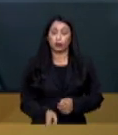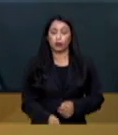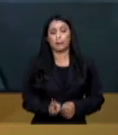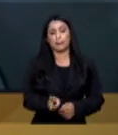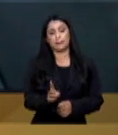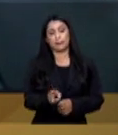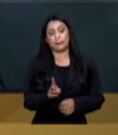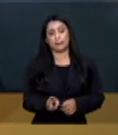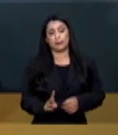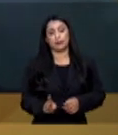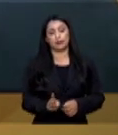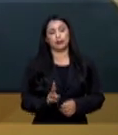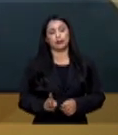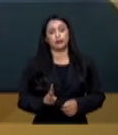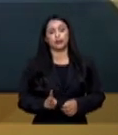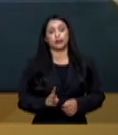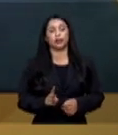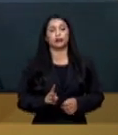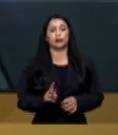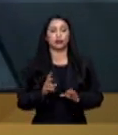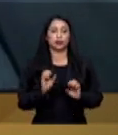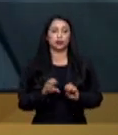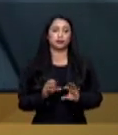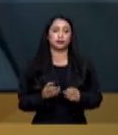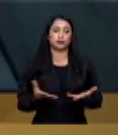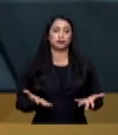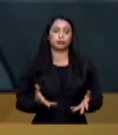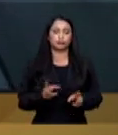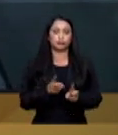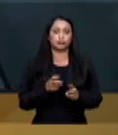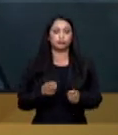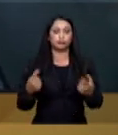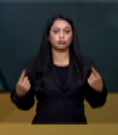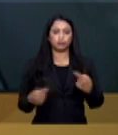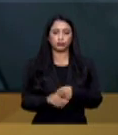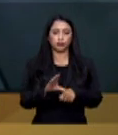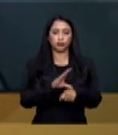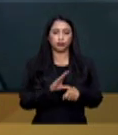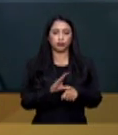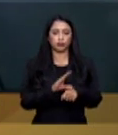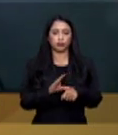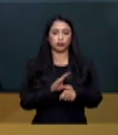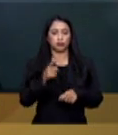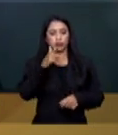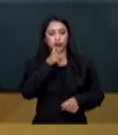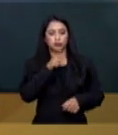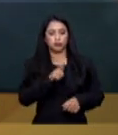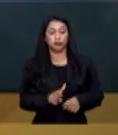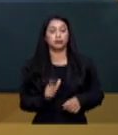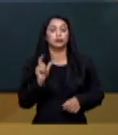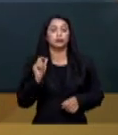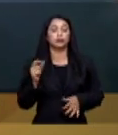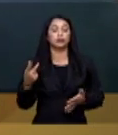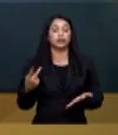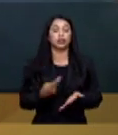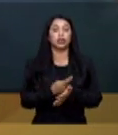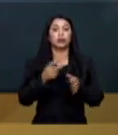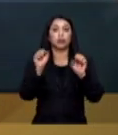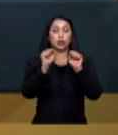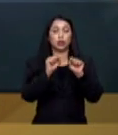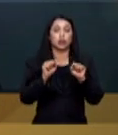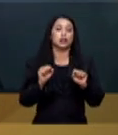mantendo ainda toda essa disciplina, ao nosso ver, inconstitucional, a alcançar os quadros do